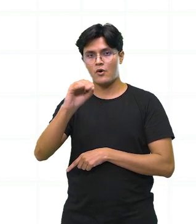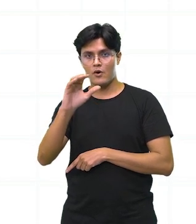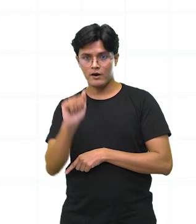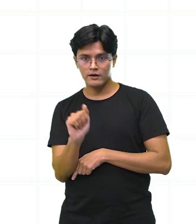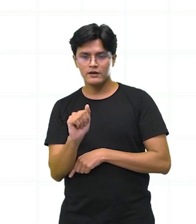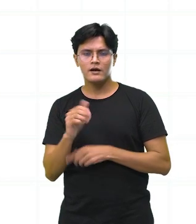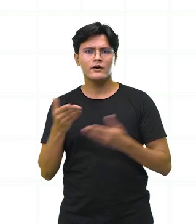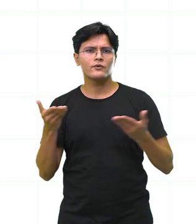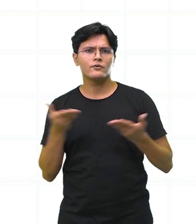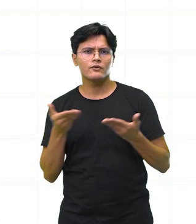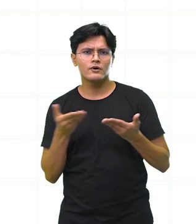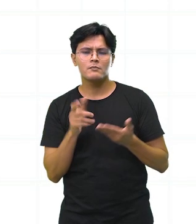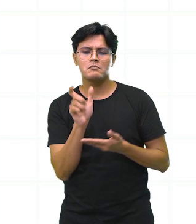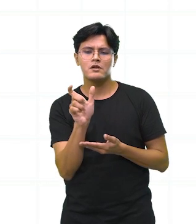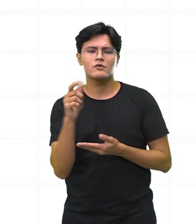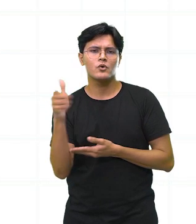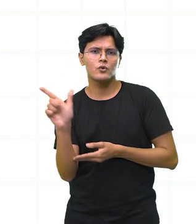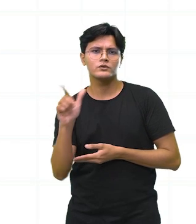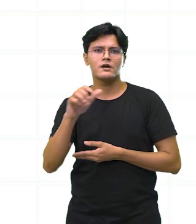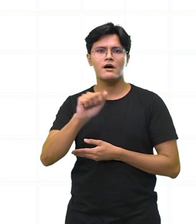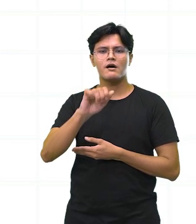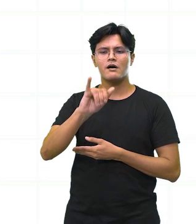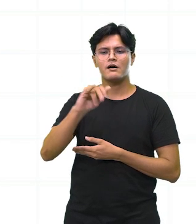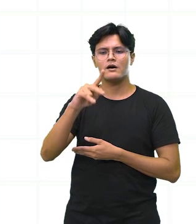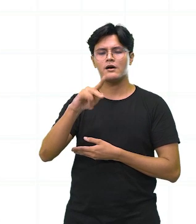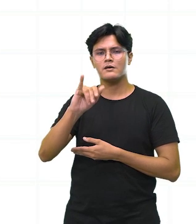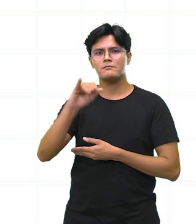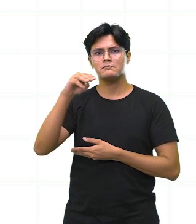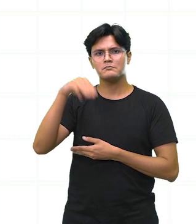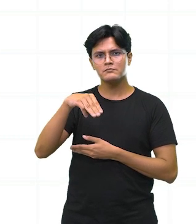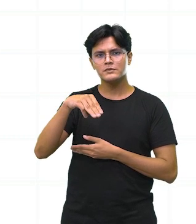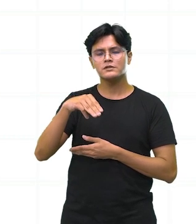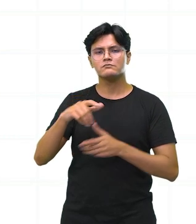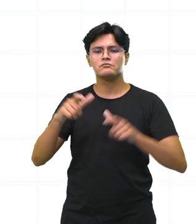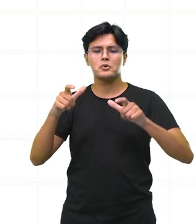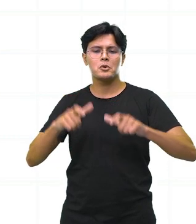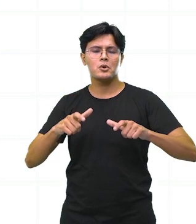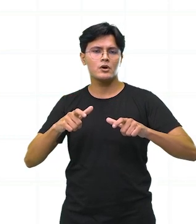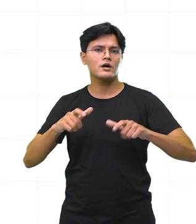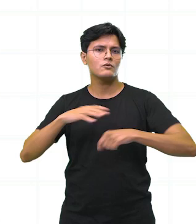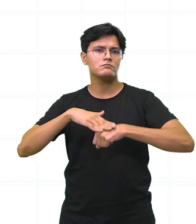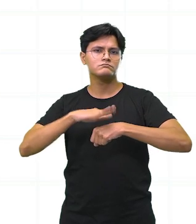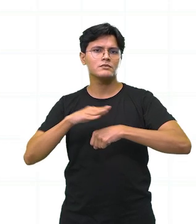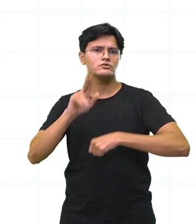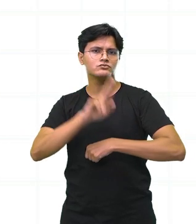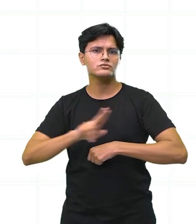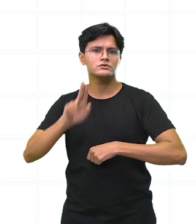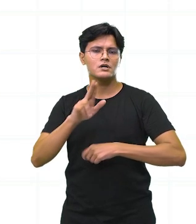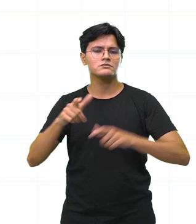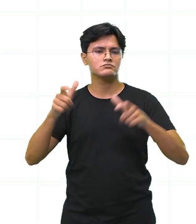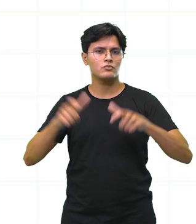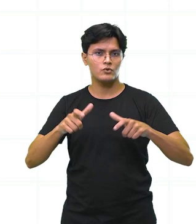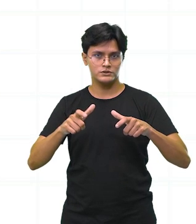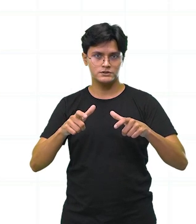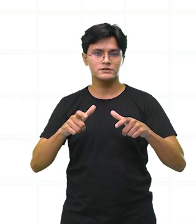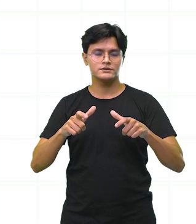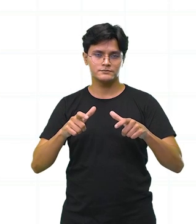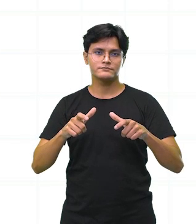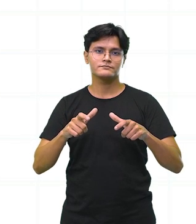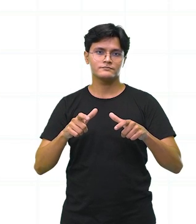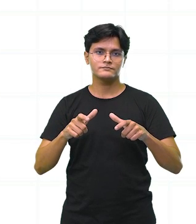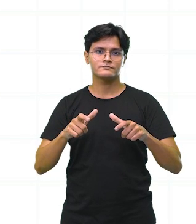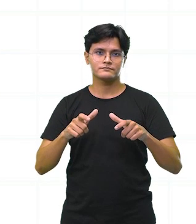Professor onde é que nós falamos onde é que nós ouvimos né esse termo aipim aqui